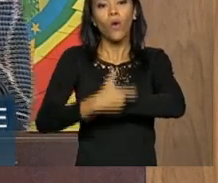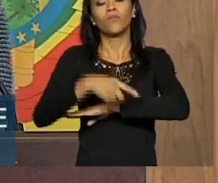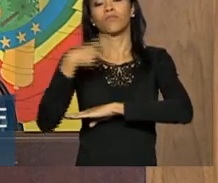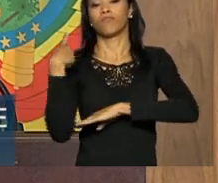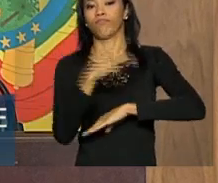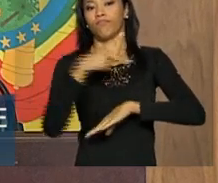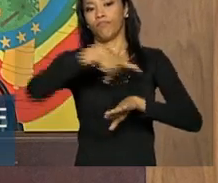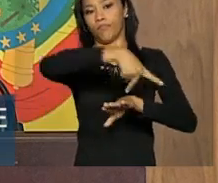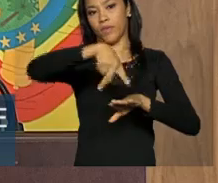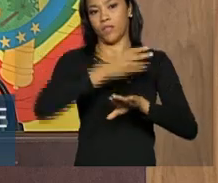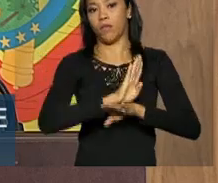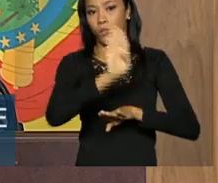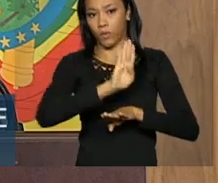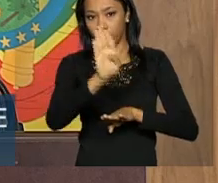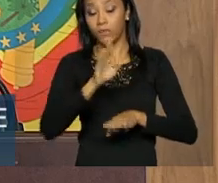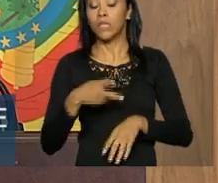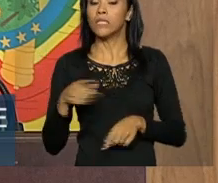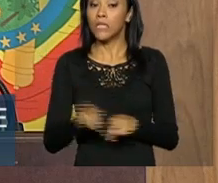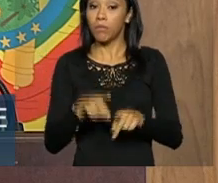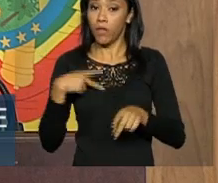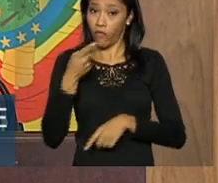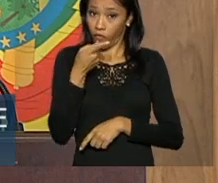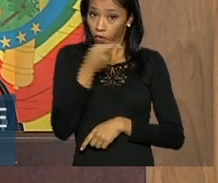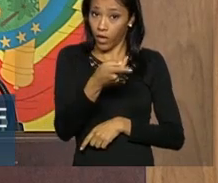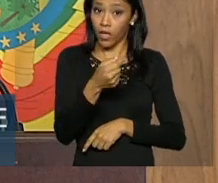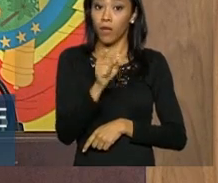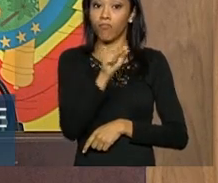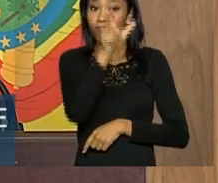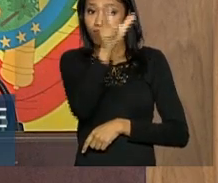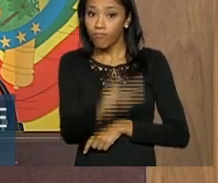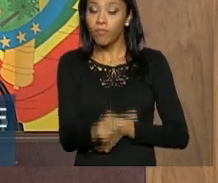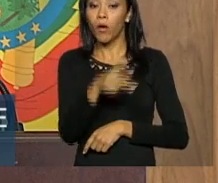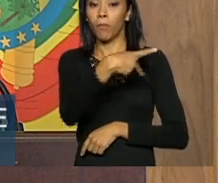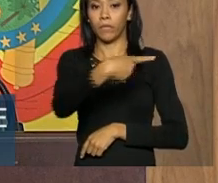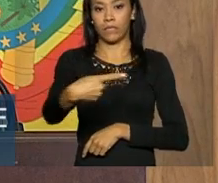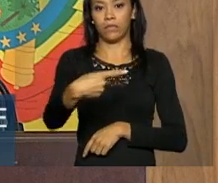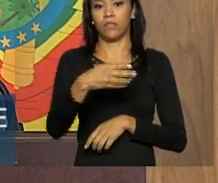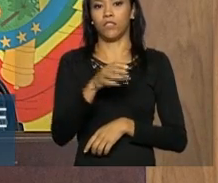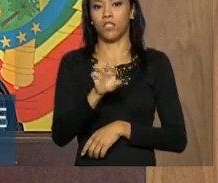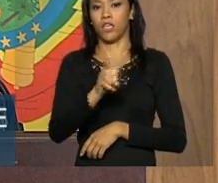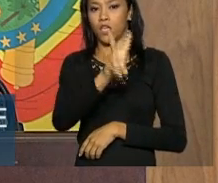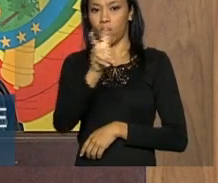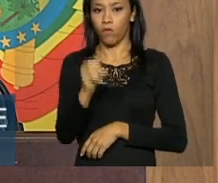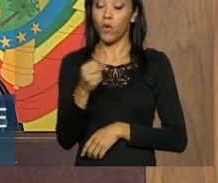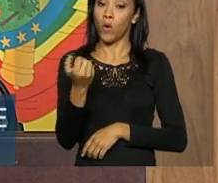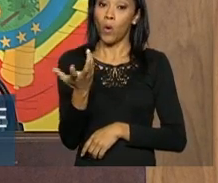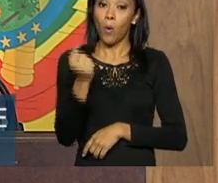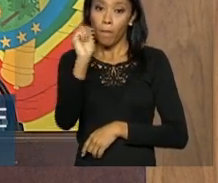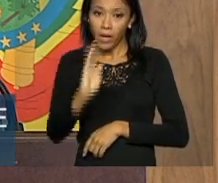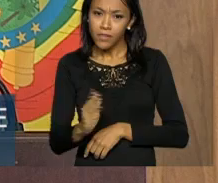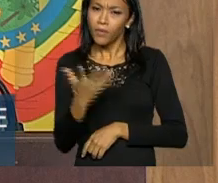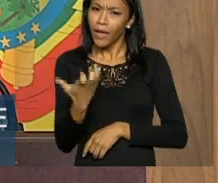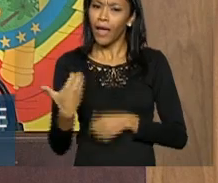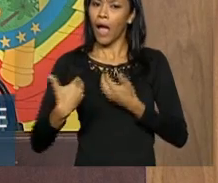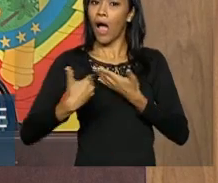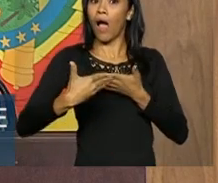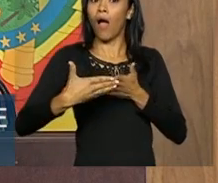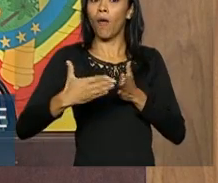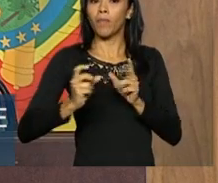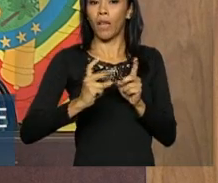ao presidente Evo Morales o interesse que o Brasil tem em ampliar o comércio entre nossos